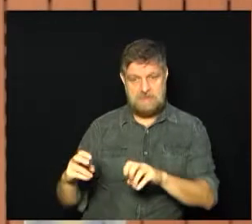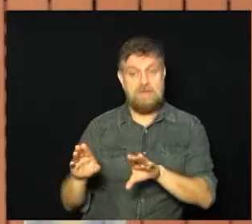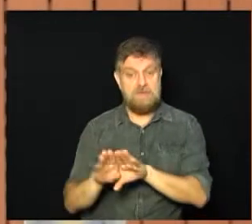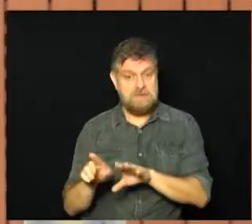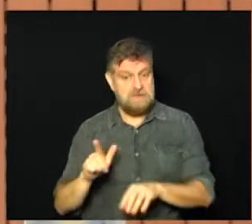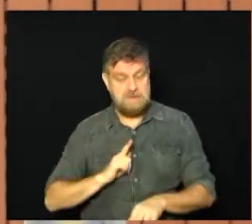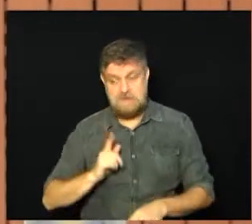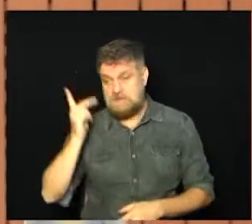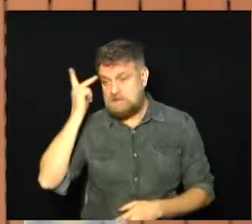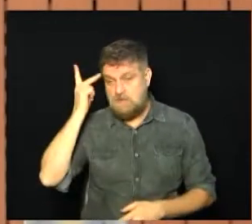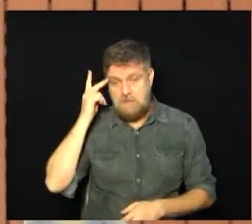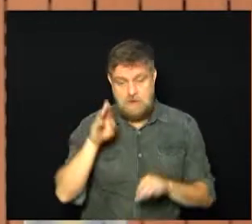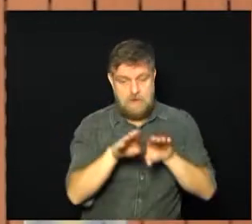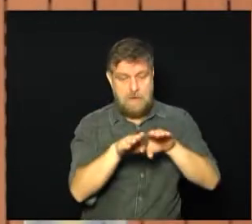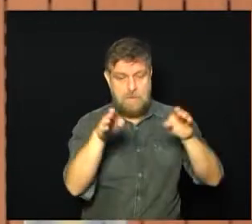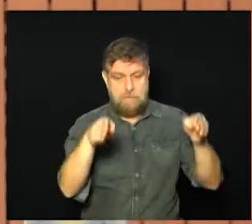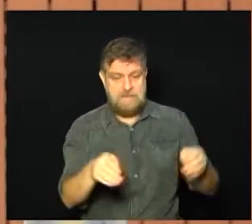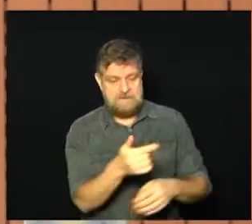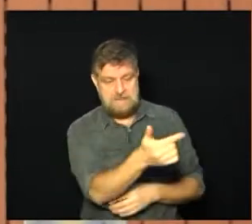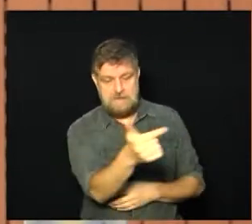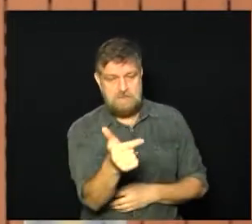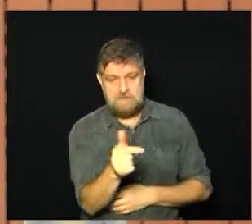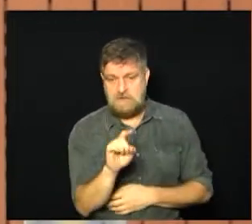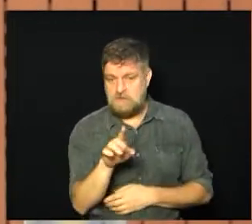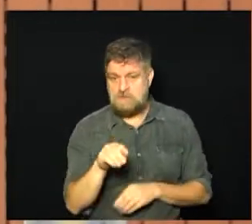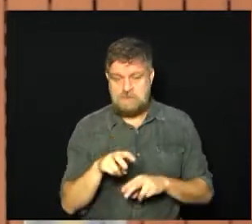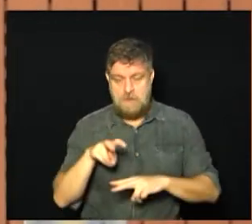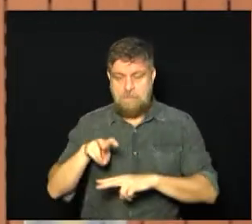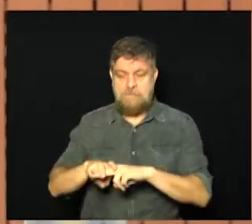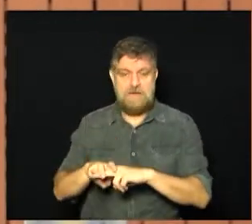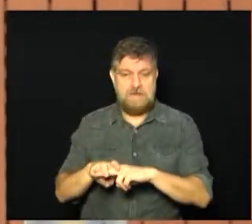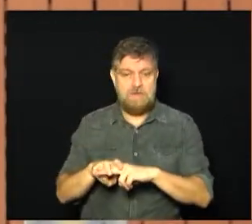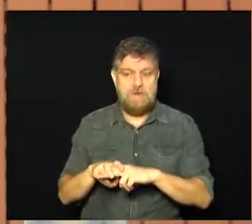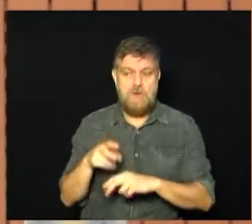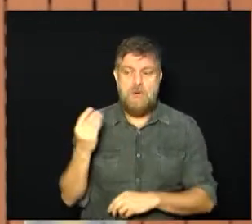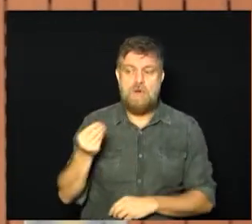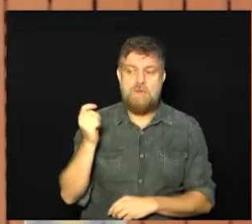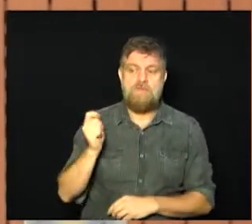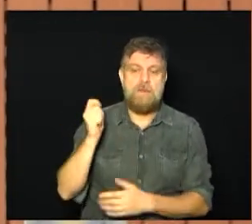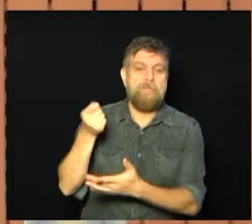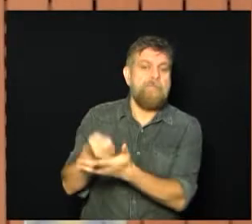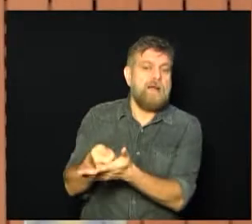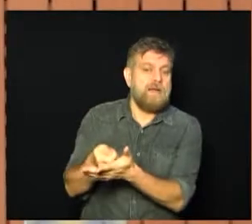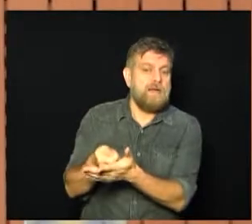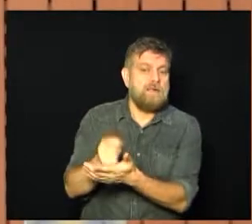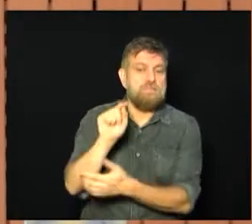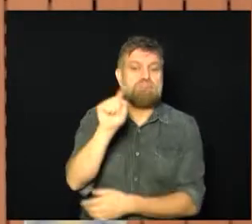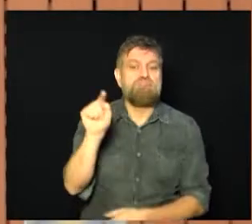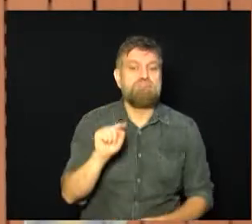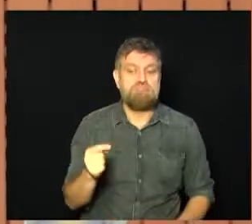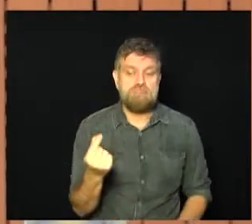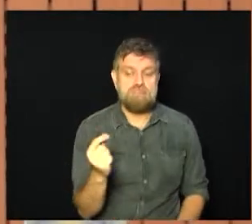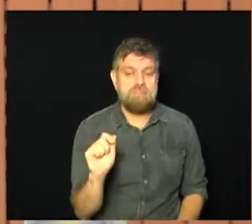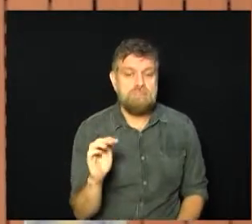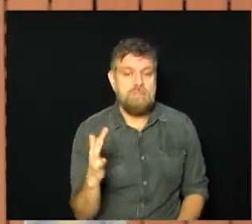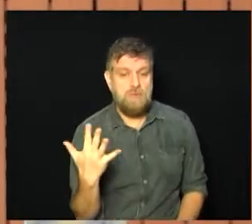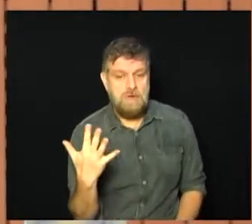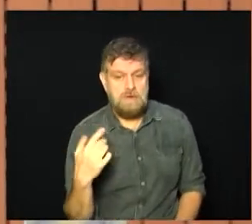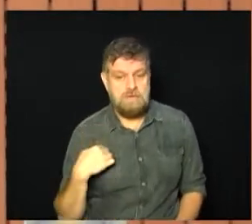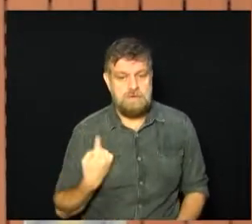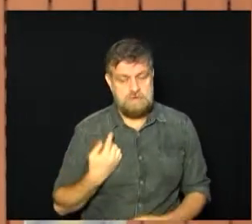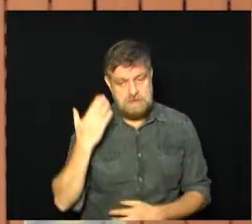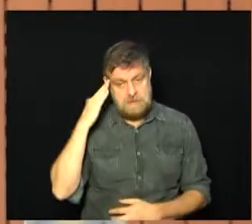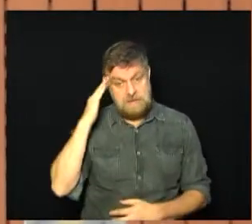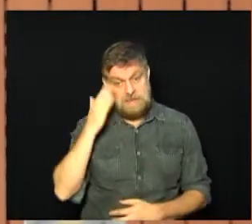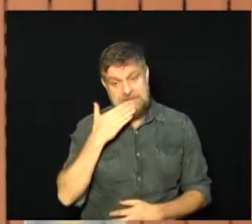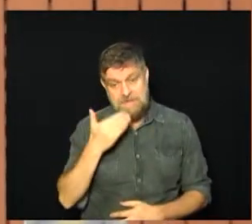não tem mesas, né, que são extensões de bancos. E aí, como você vai cobrar nesse caso? Então, acho que era bom a gente entender um pouquinho